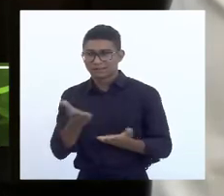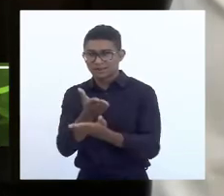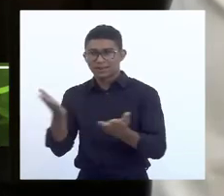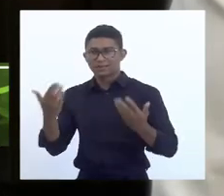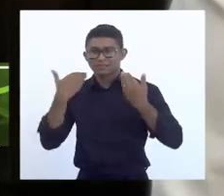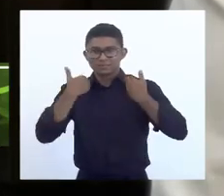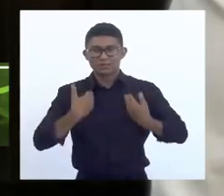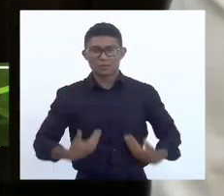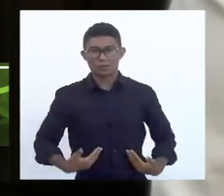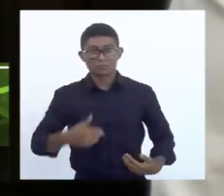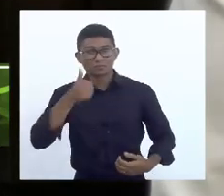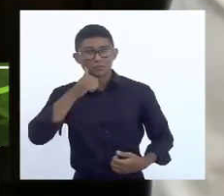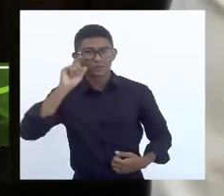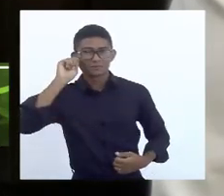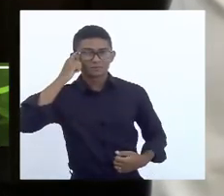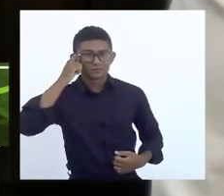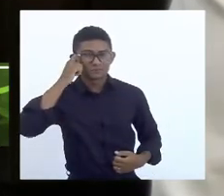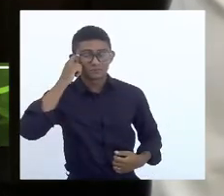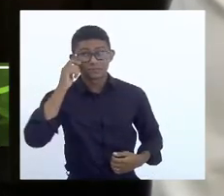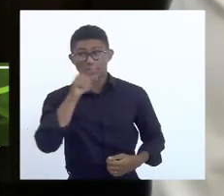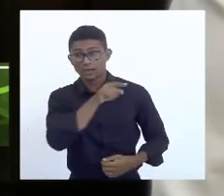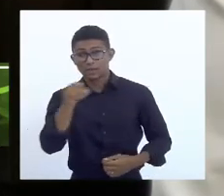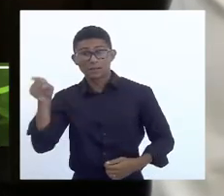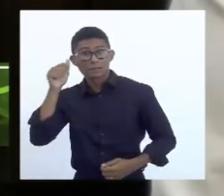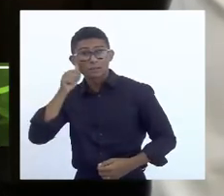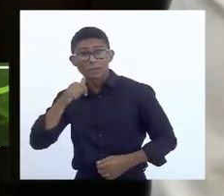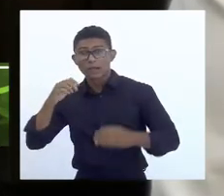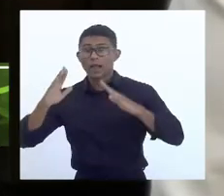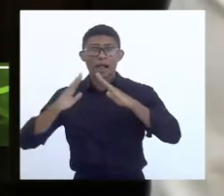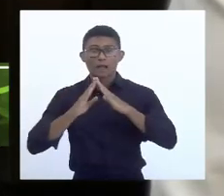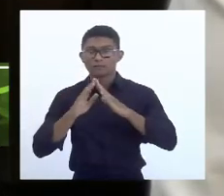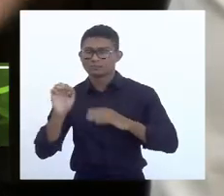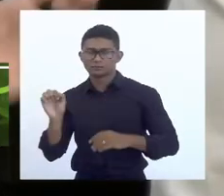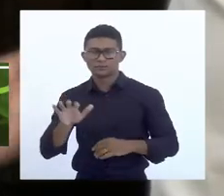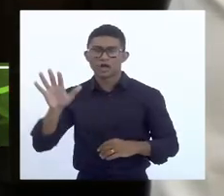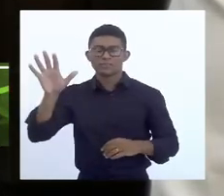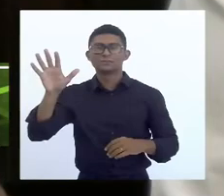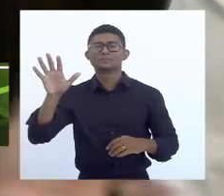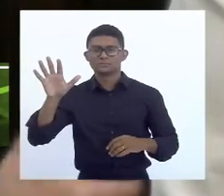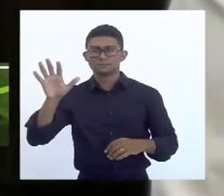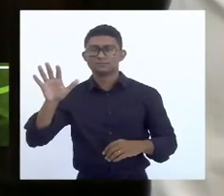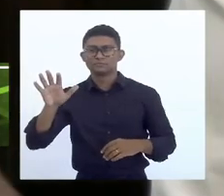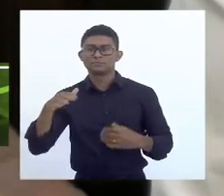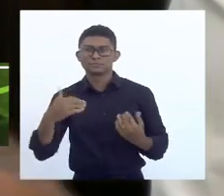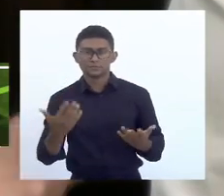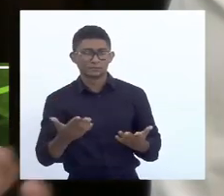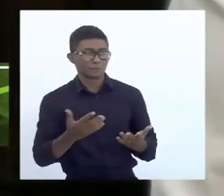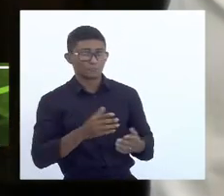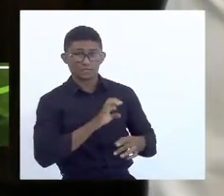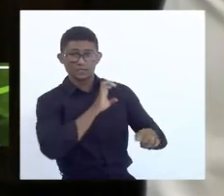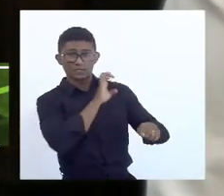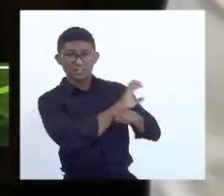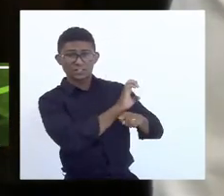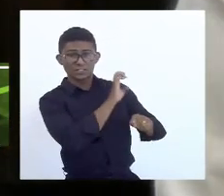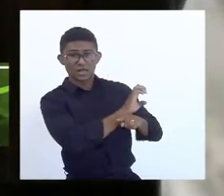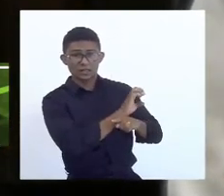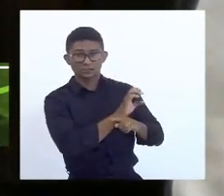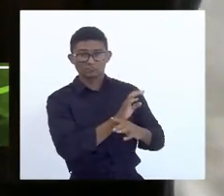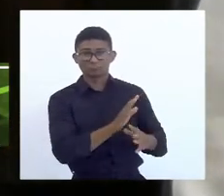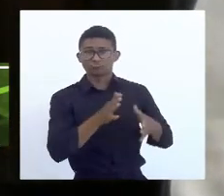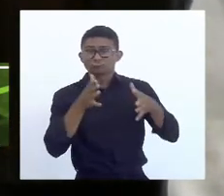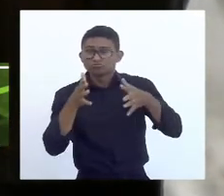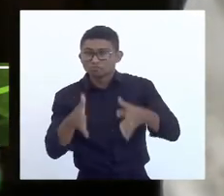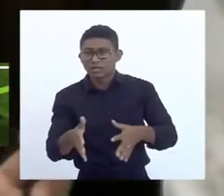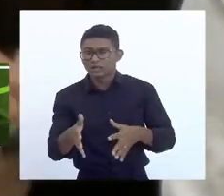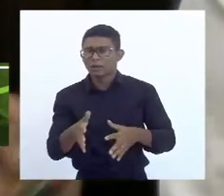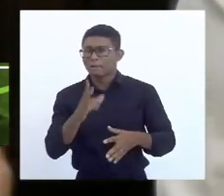mulheres periféricas, de mulheres onde o Estado chega sem direito, tirando o direito, mas chega com seu braço